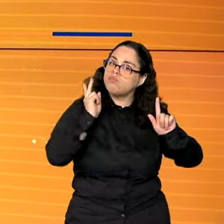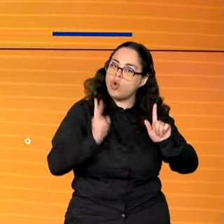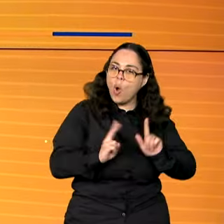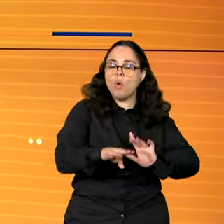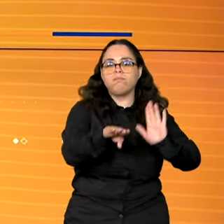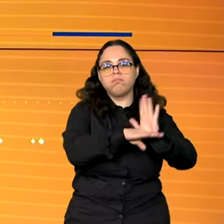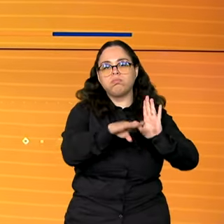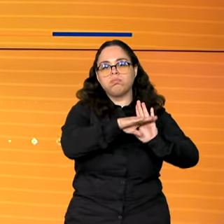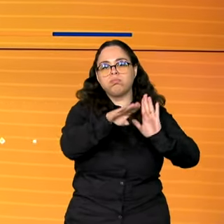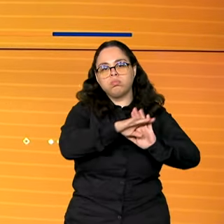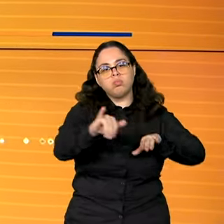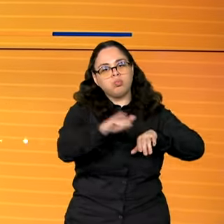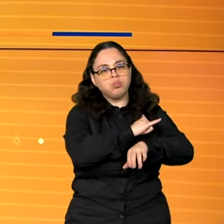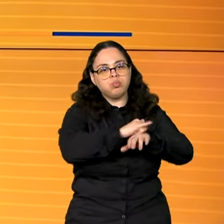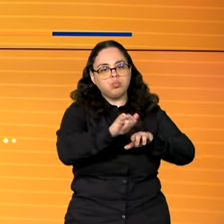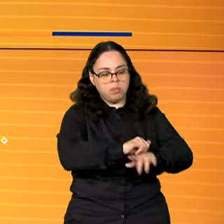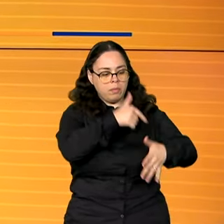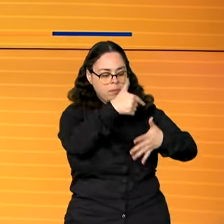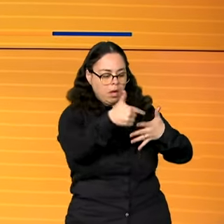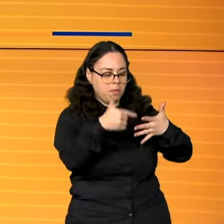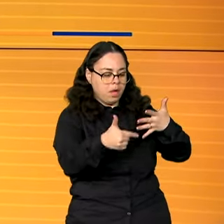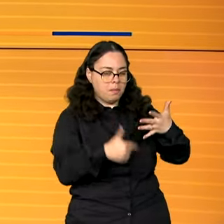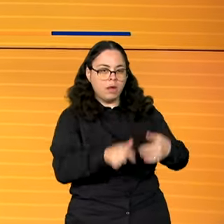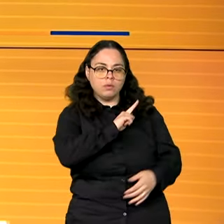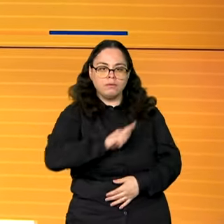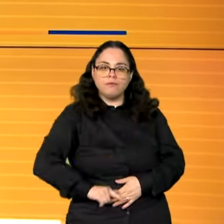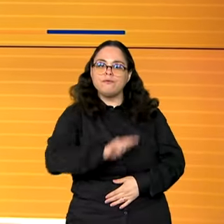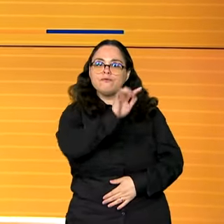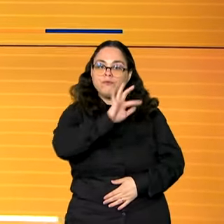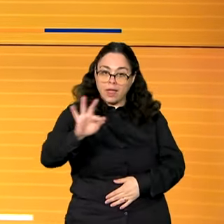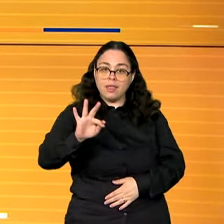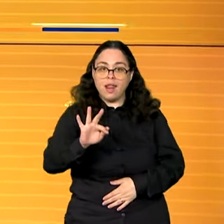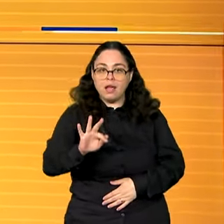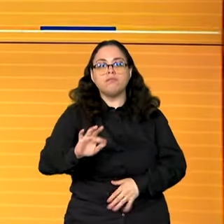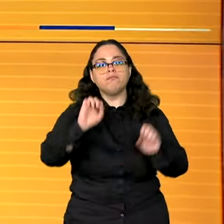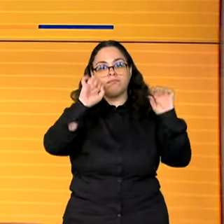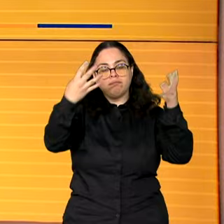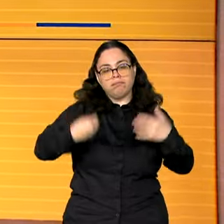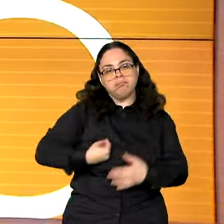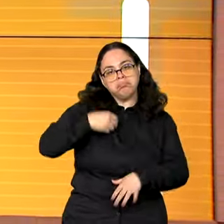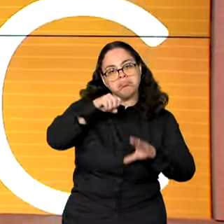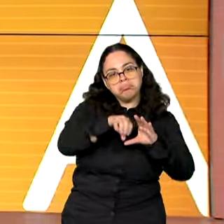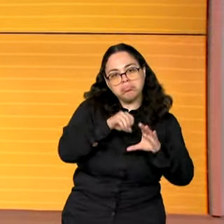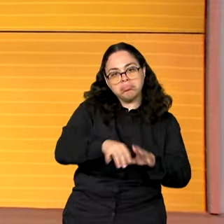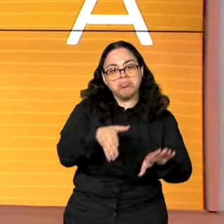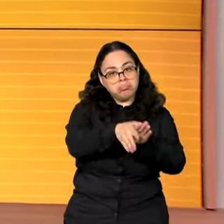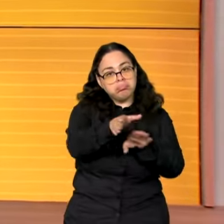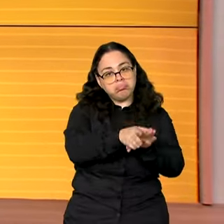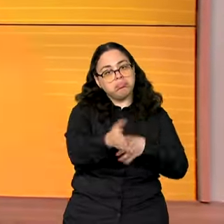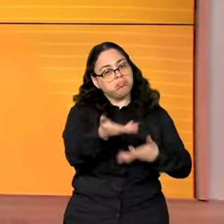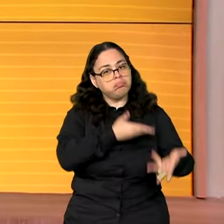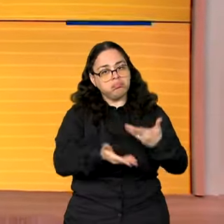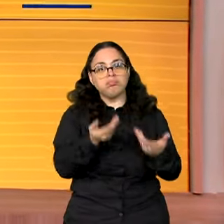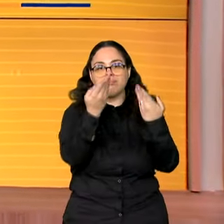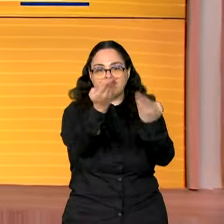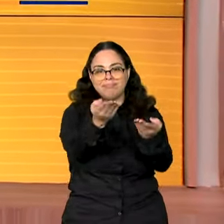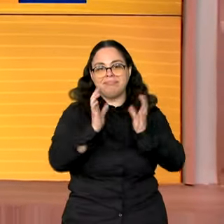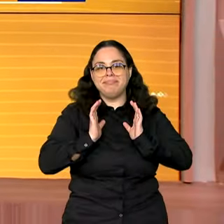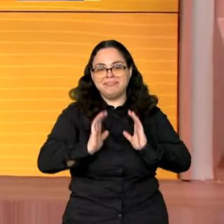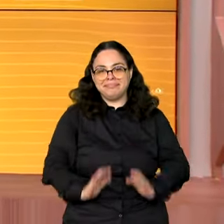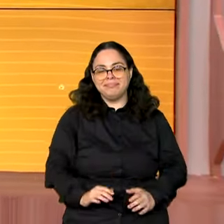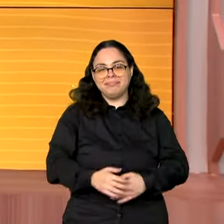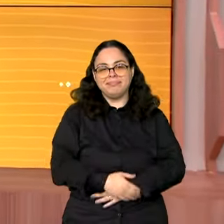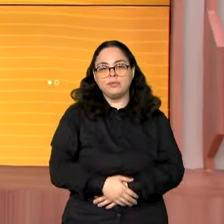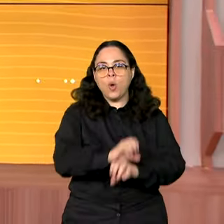segue com a programação, mostrando todas as ações do governo federal, com eventos ao vivo, dicas e serviços para você,